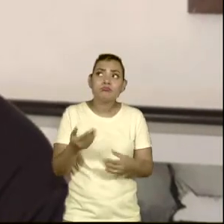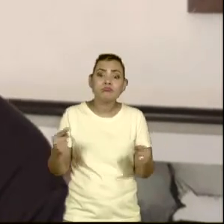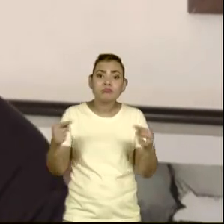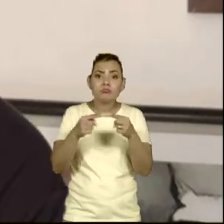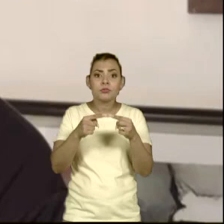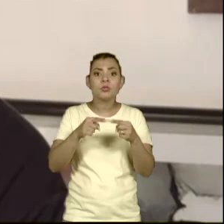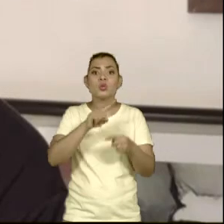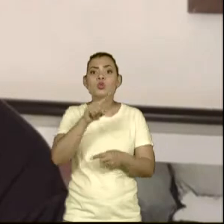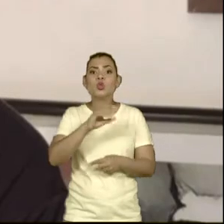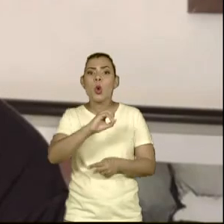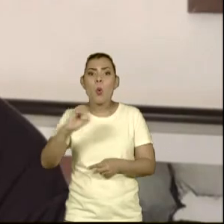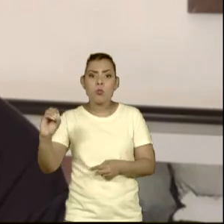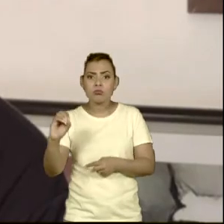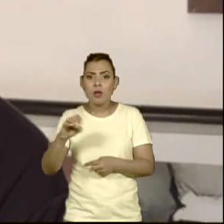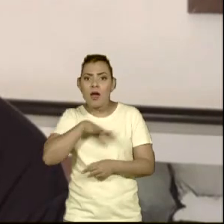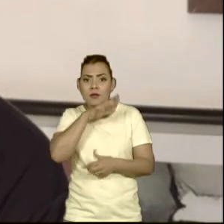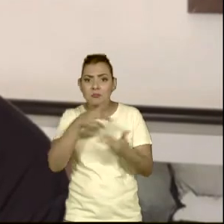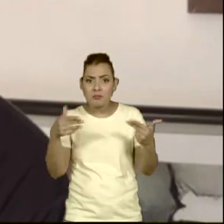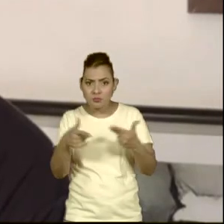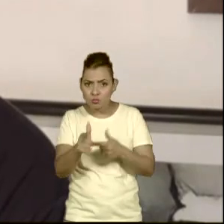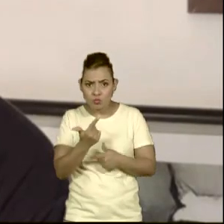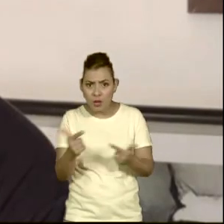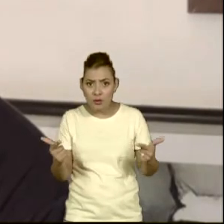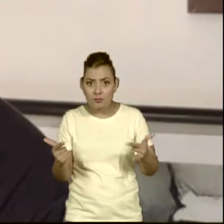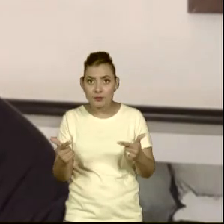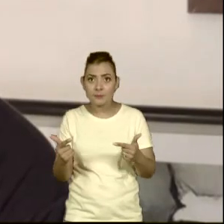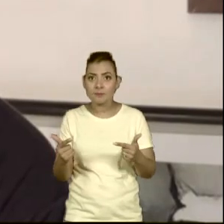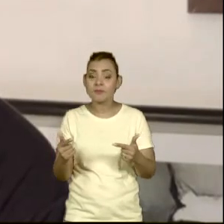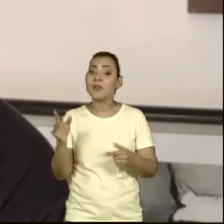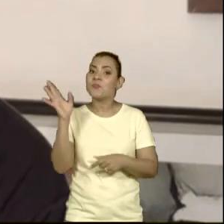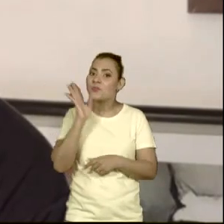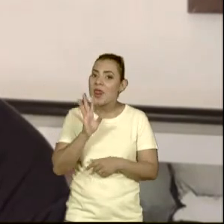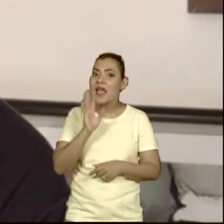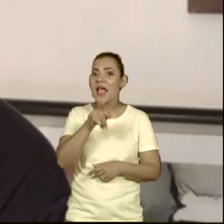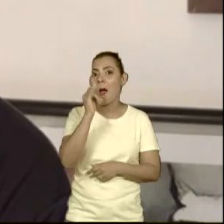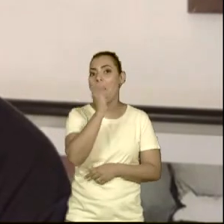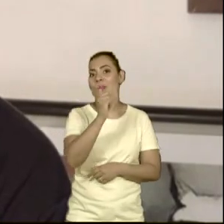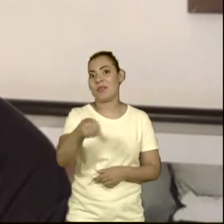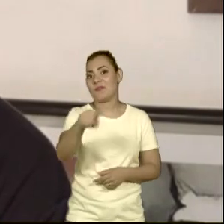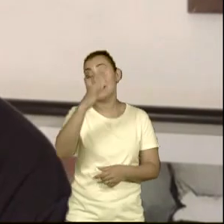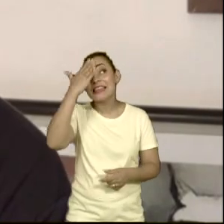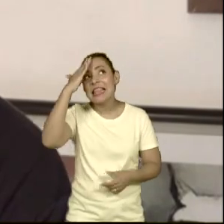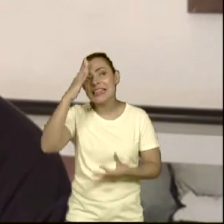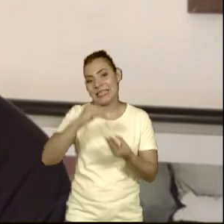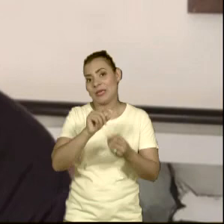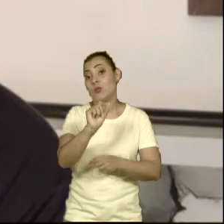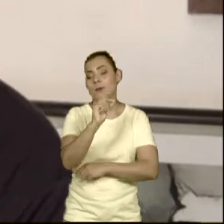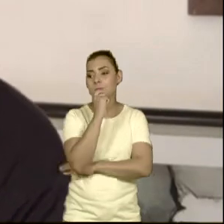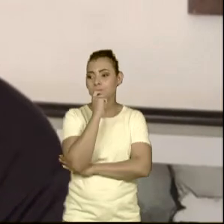ligado ao zoológico? Aí que eu digo para vocês que é legal contar essa história, para você ver,